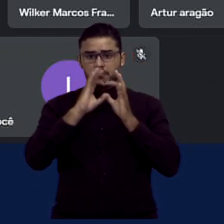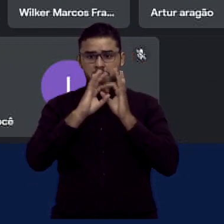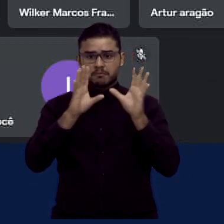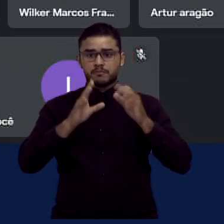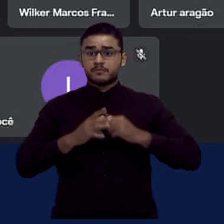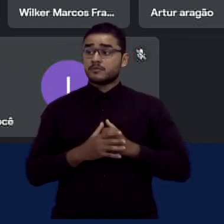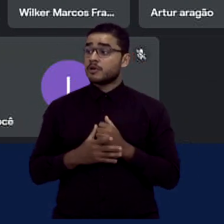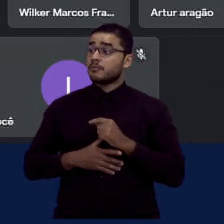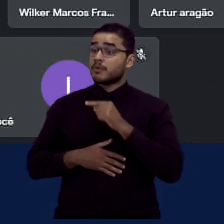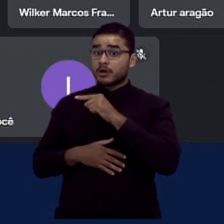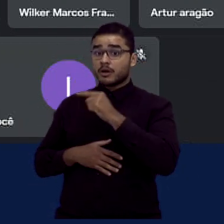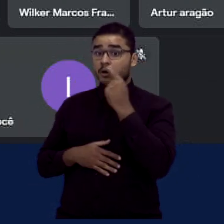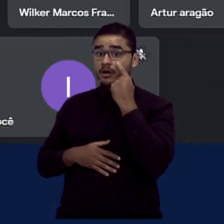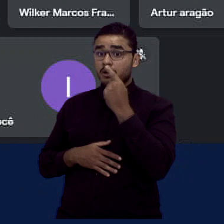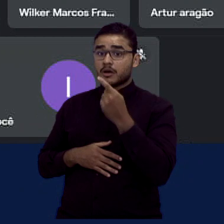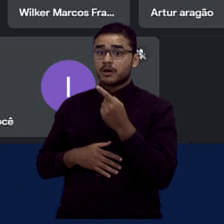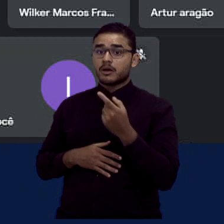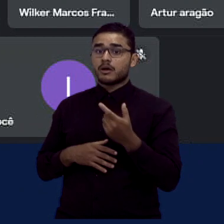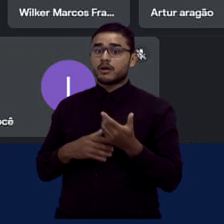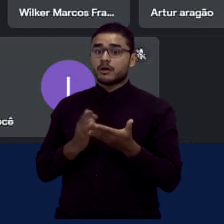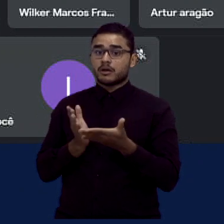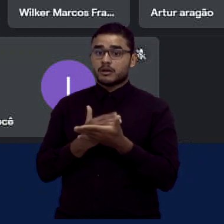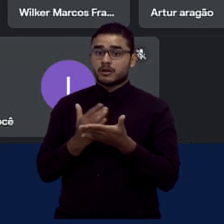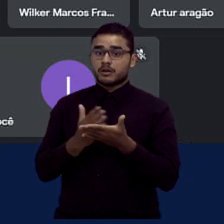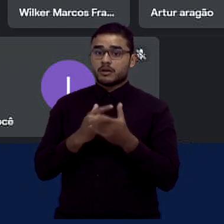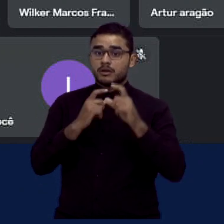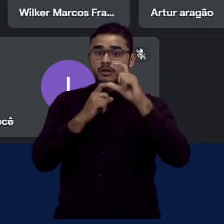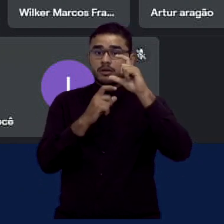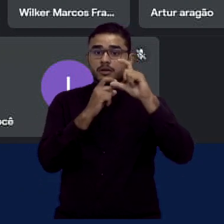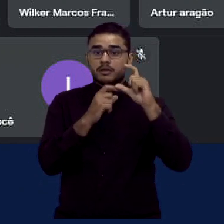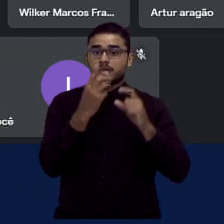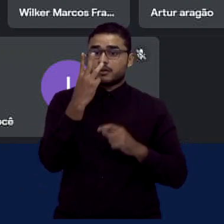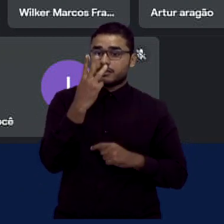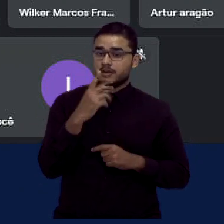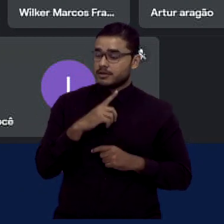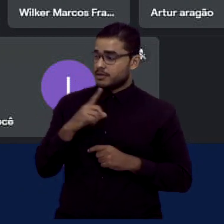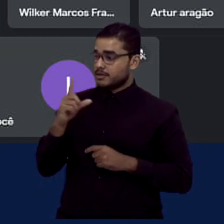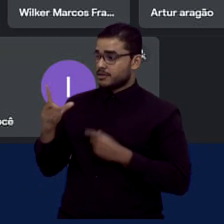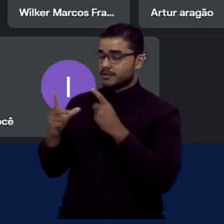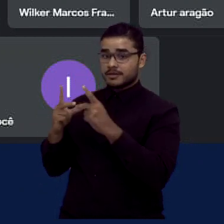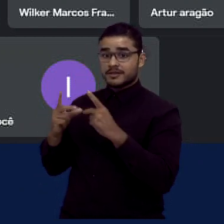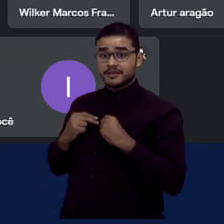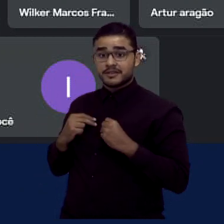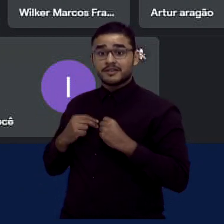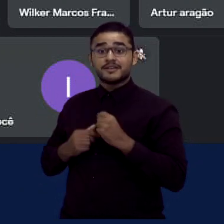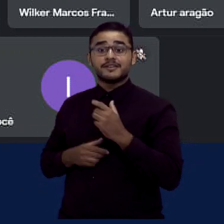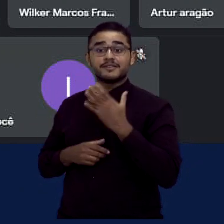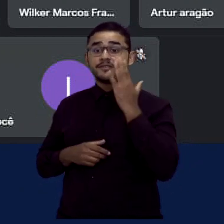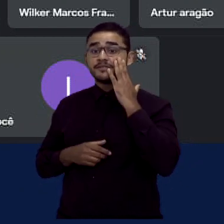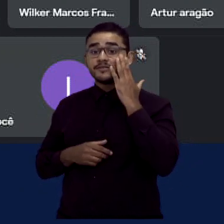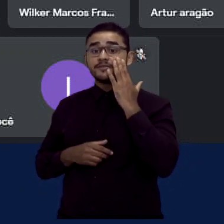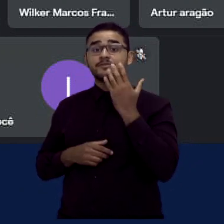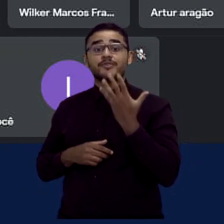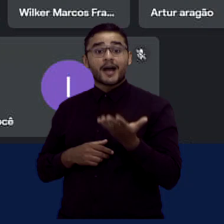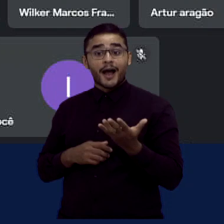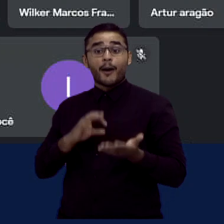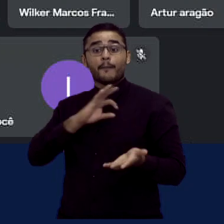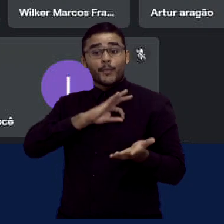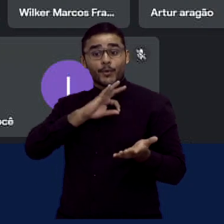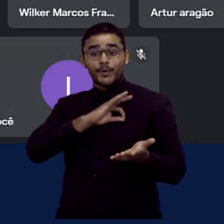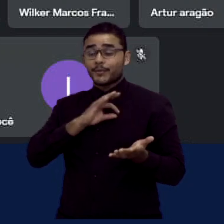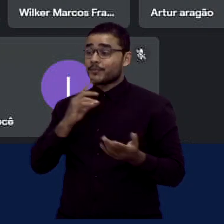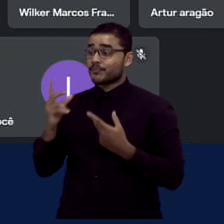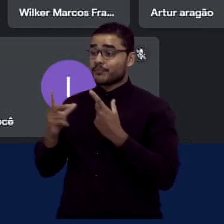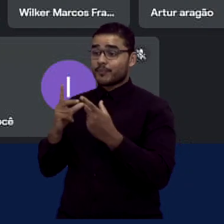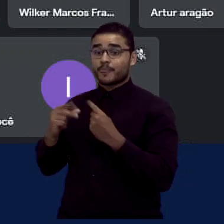coisa. Eu perdi a edição 3. Tem como você me arrumar? Então, um dos policiais